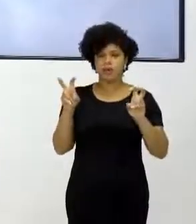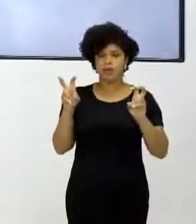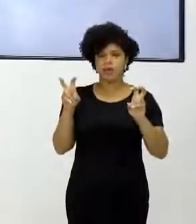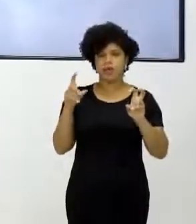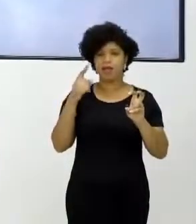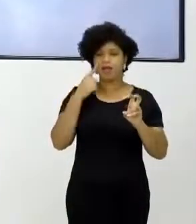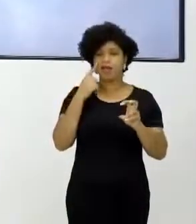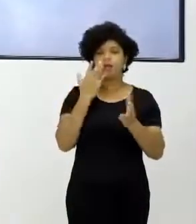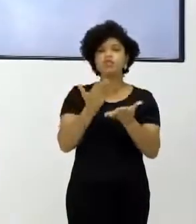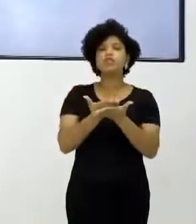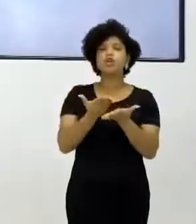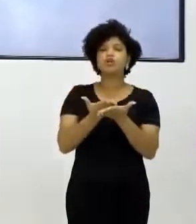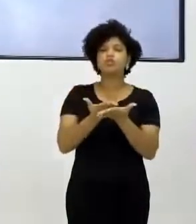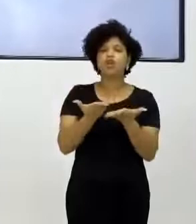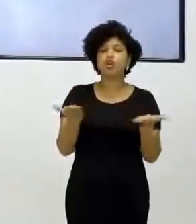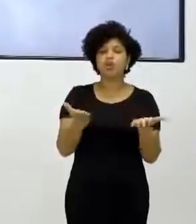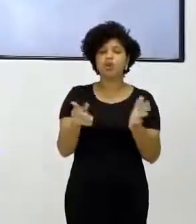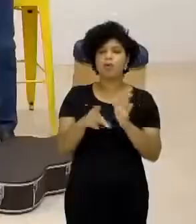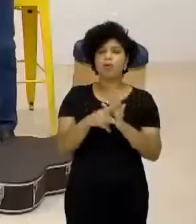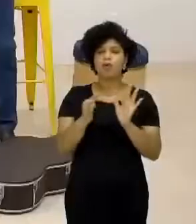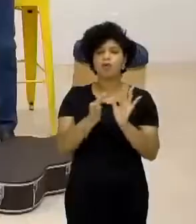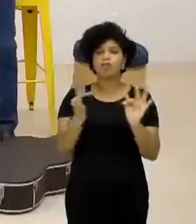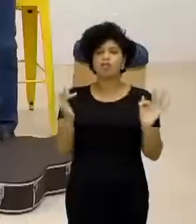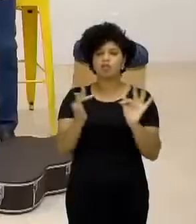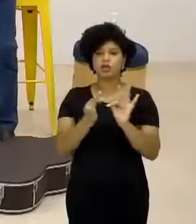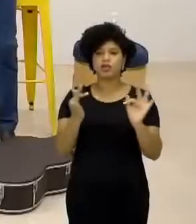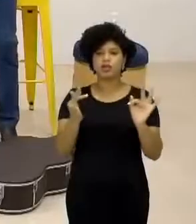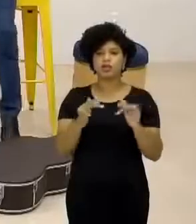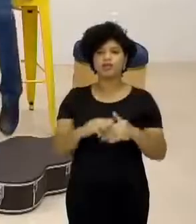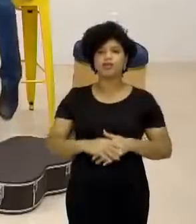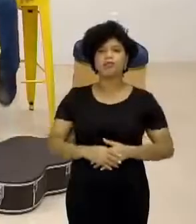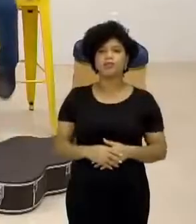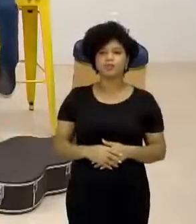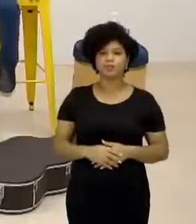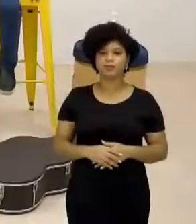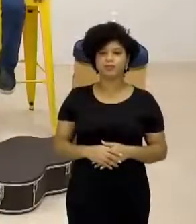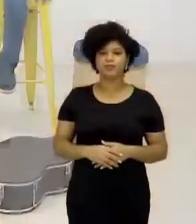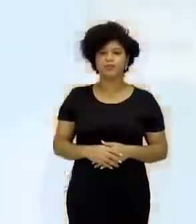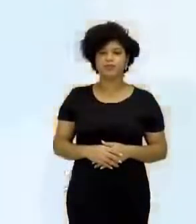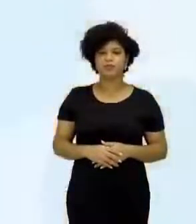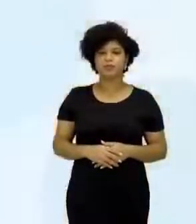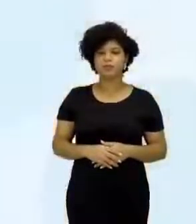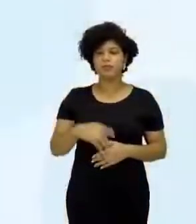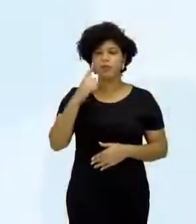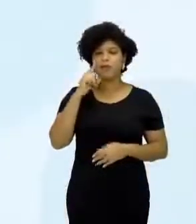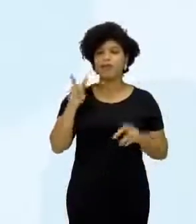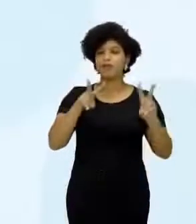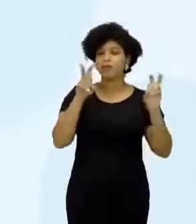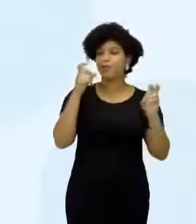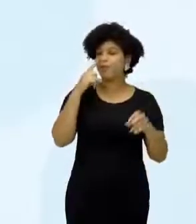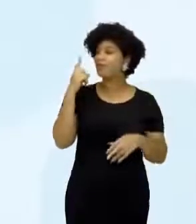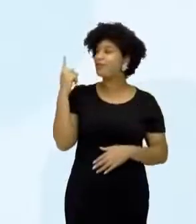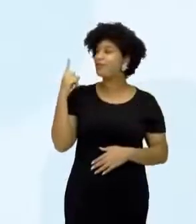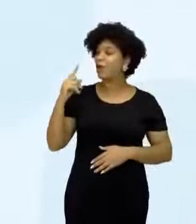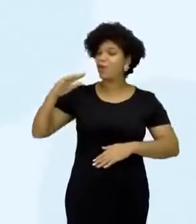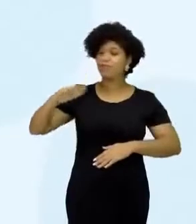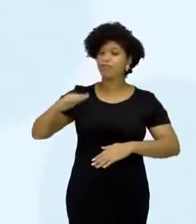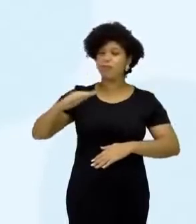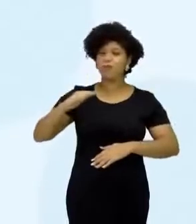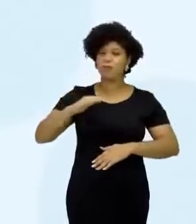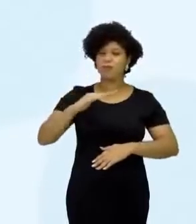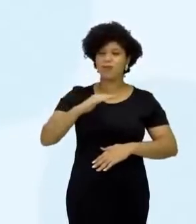da nossa aula de física aí. Olha lá, ondas sonoras. Põe aí o tema aí. Deixa o tema pular igual uma onda aí.